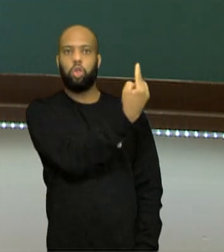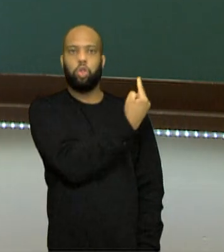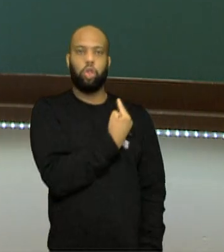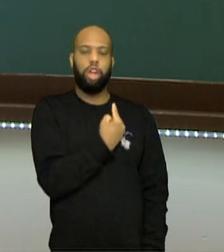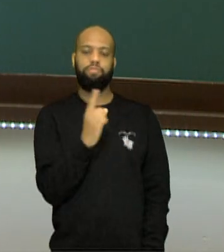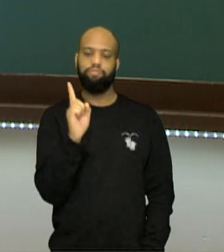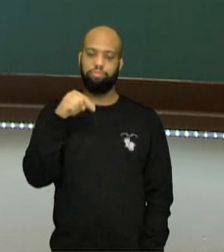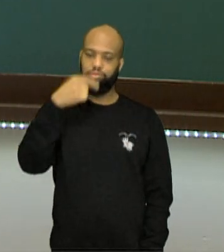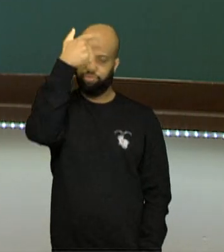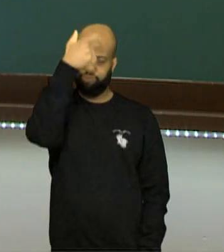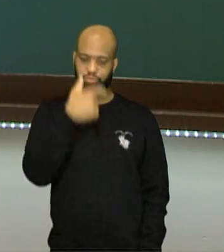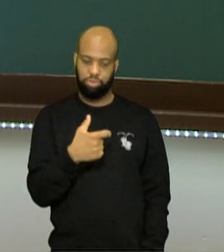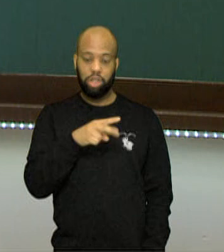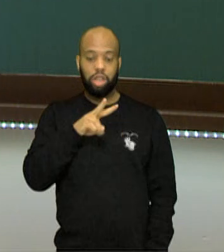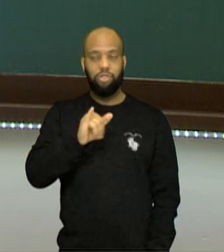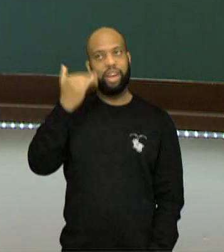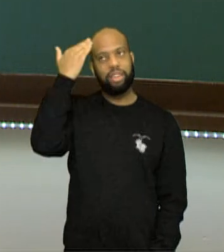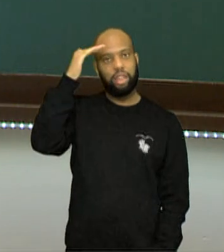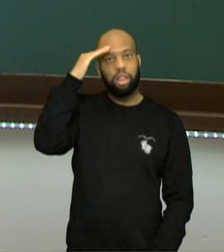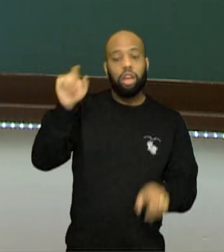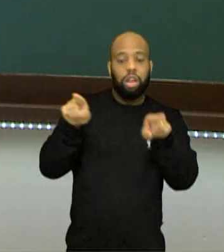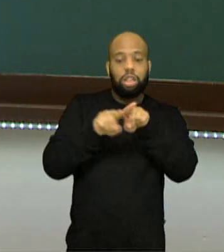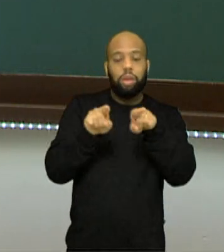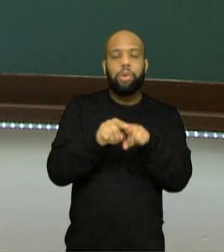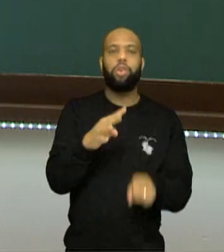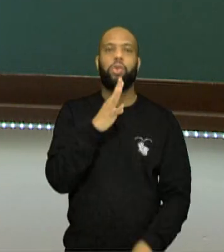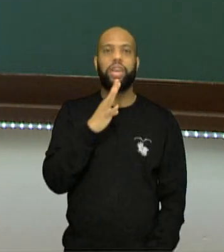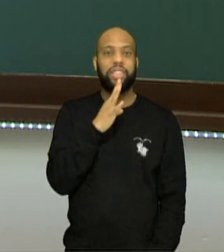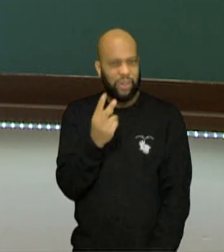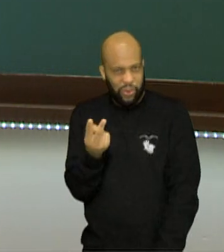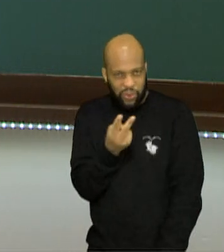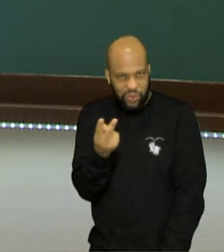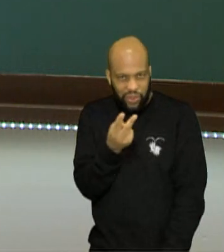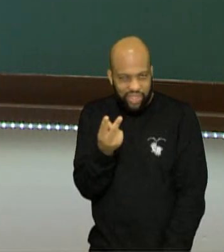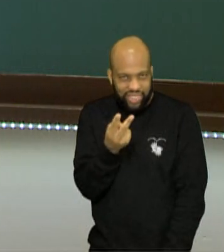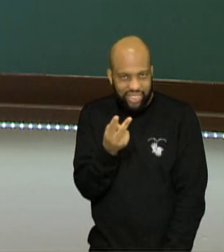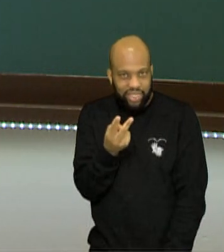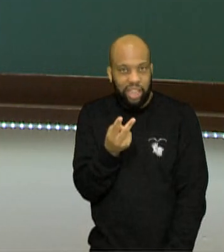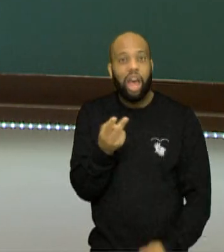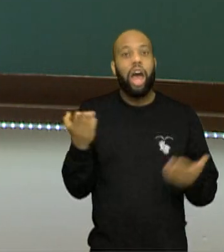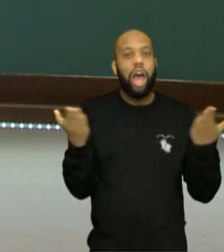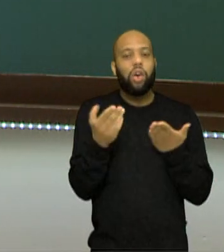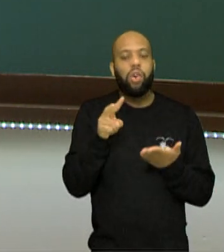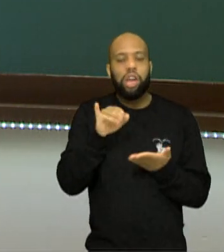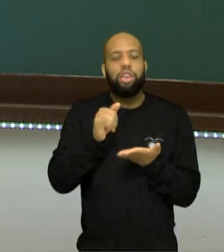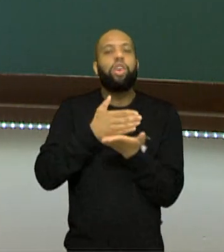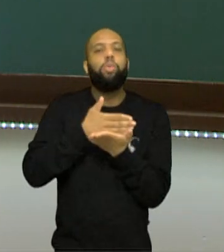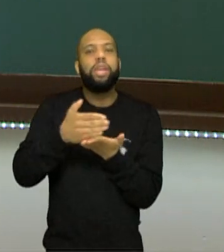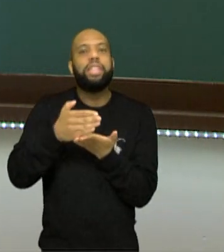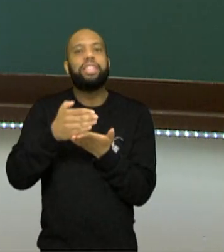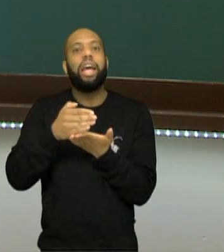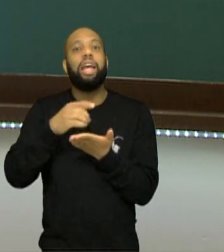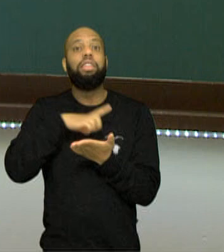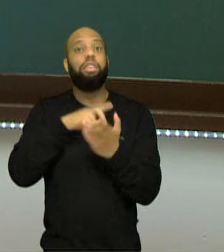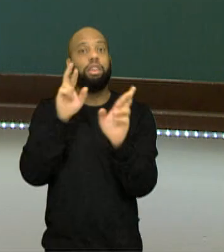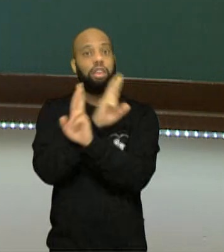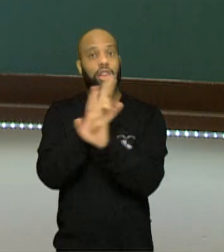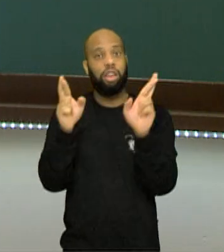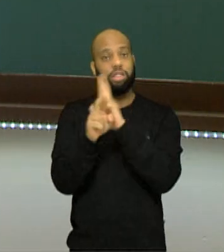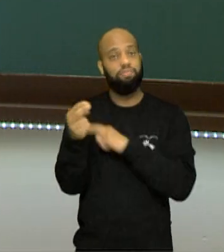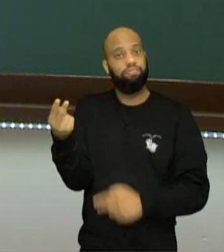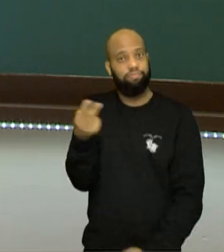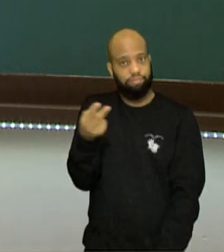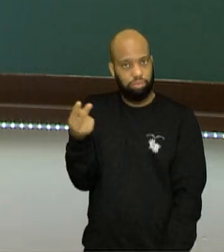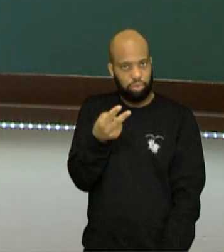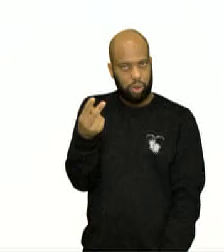Vamos entender e conhecer um pouco mais esses pensadores? Começando aqui então com a relação entre